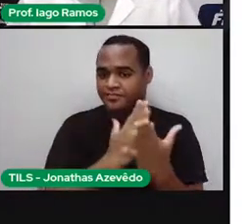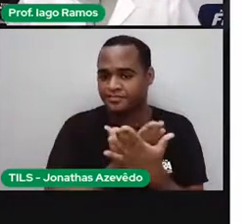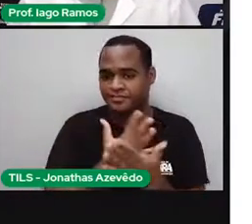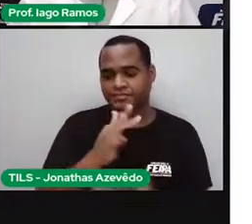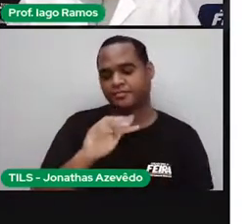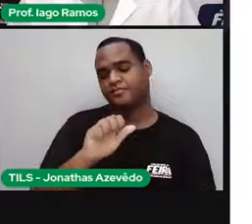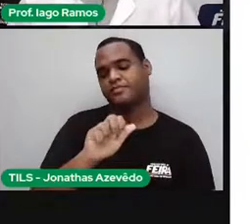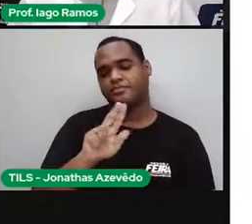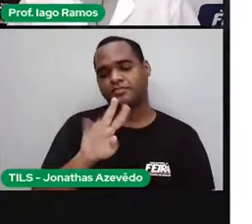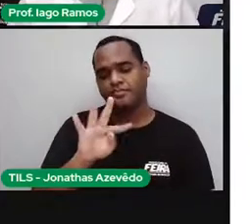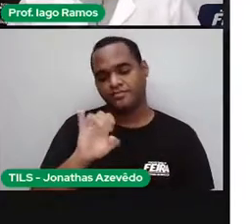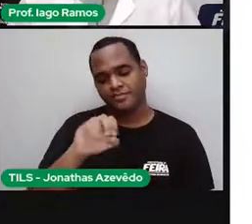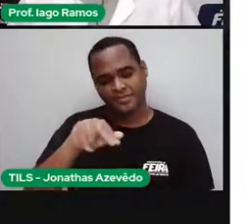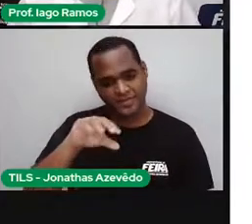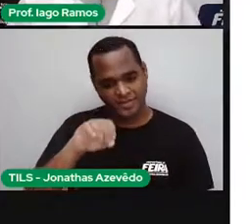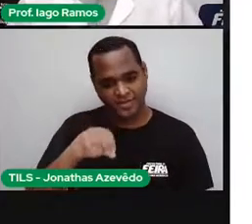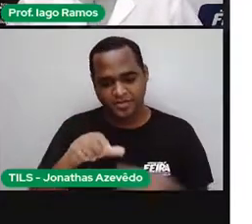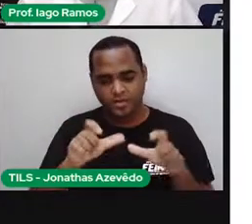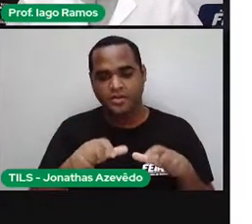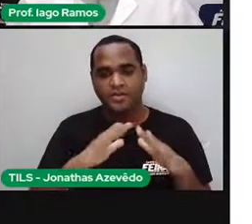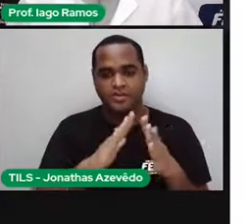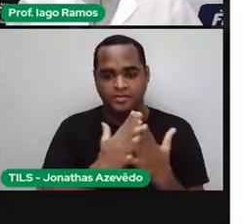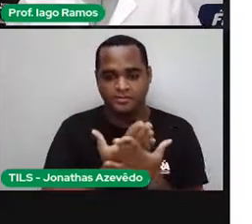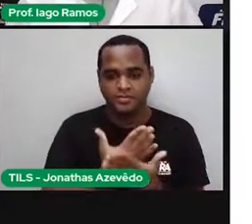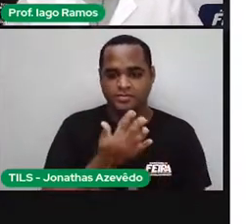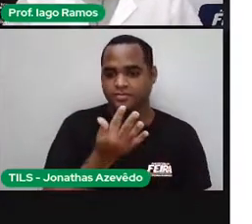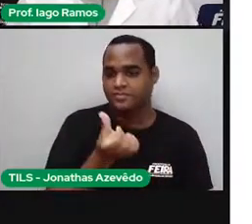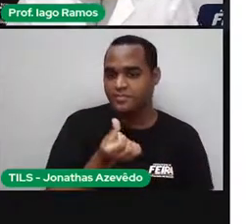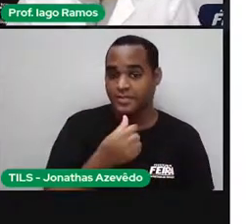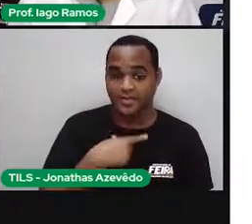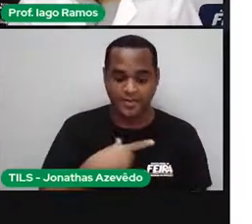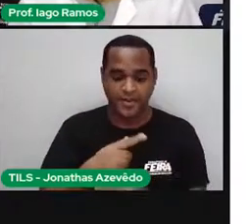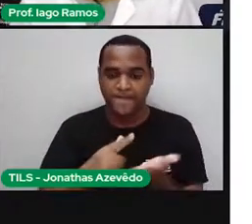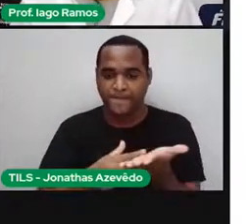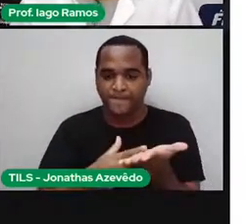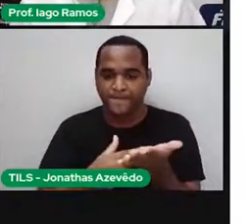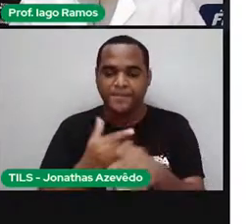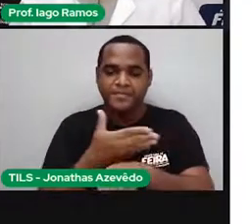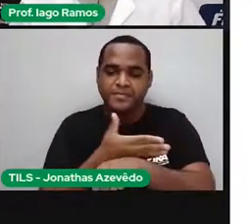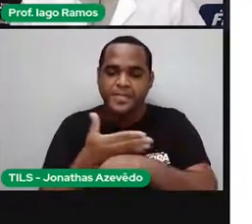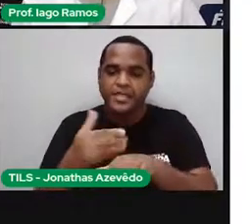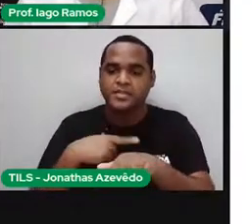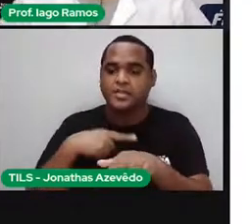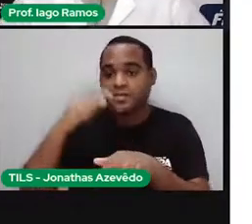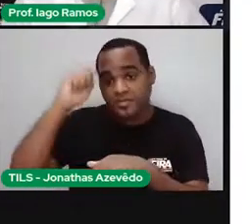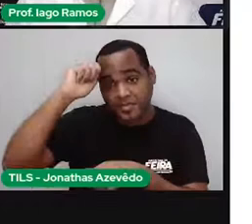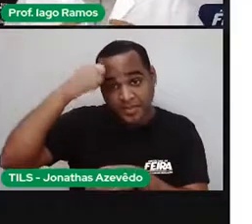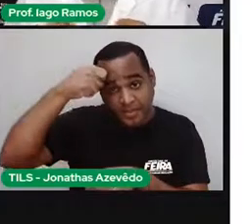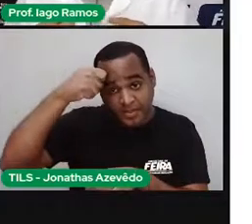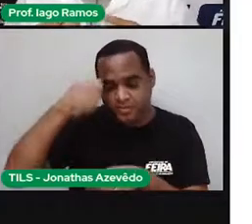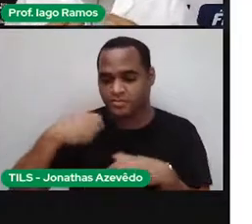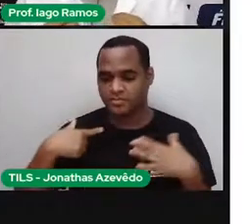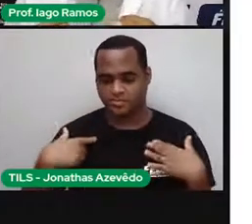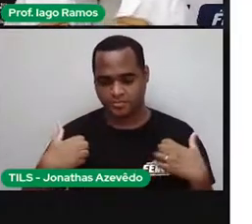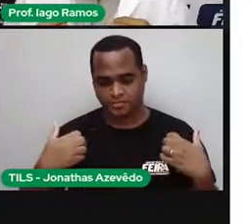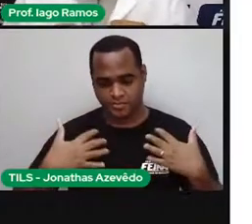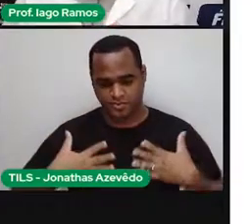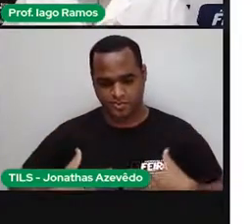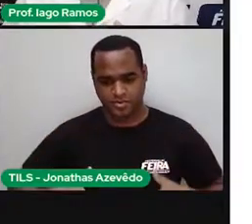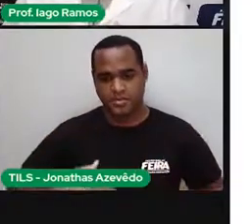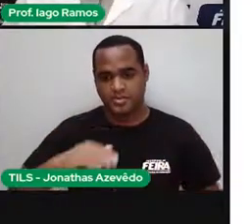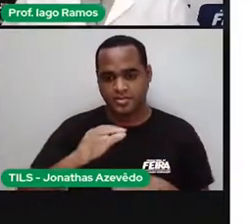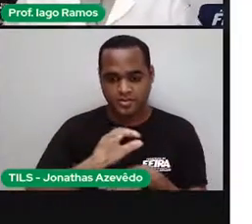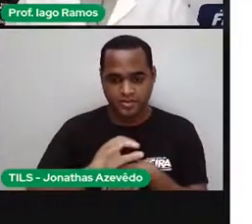Faustino Dias Lima Eu tenho pele branca cabelos pretos ou vestindo aqui uma camisa cinza